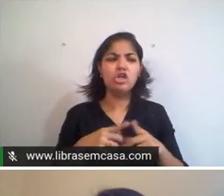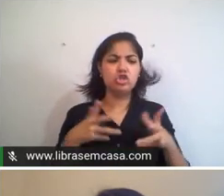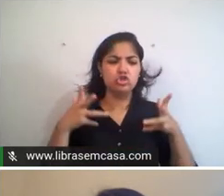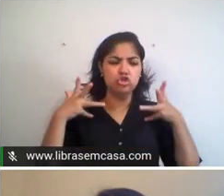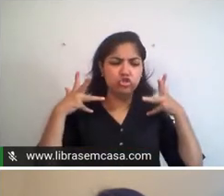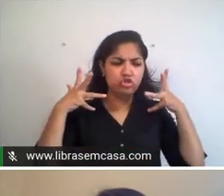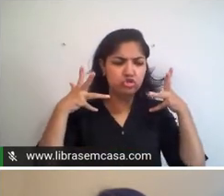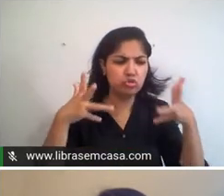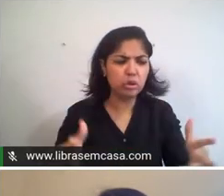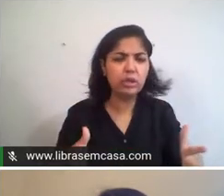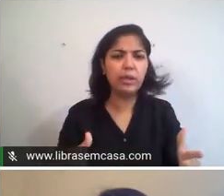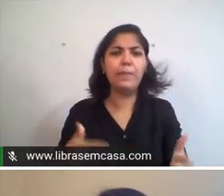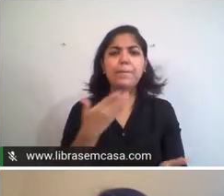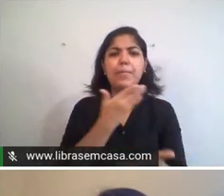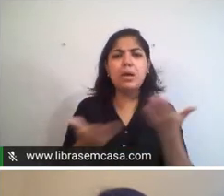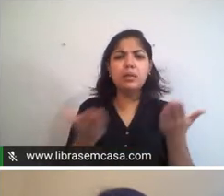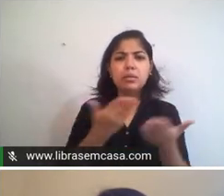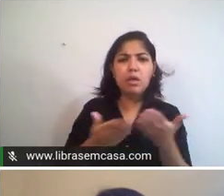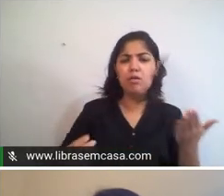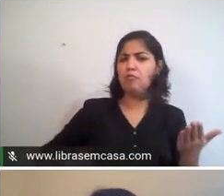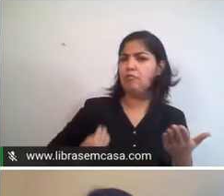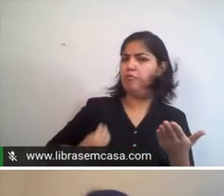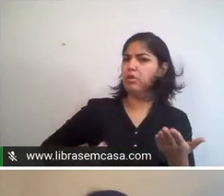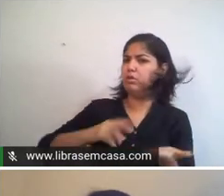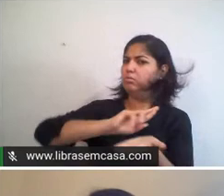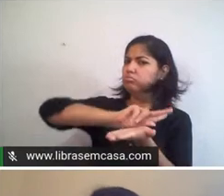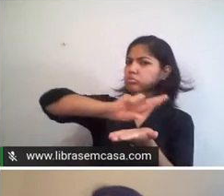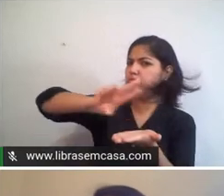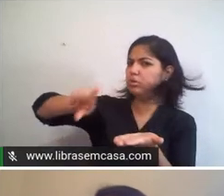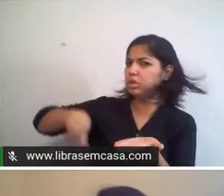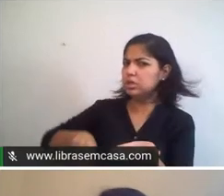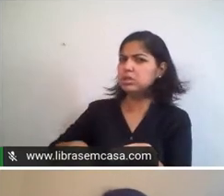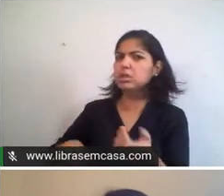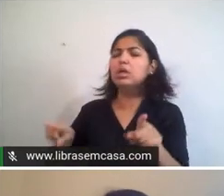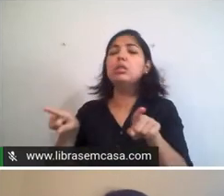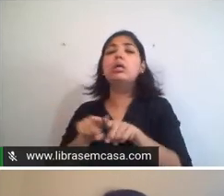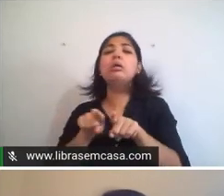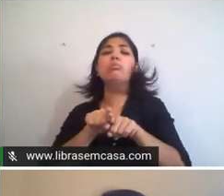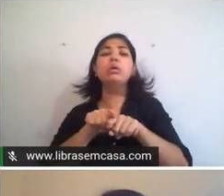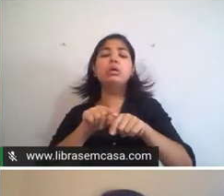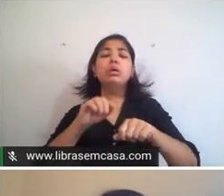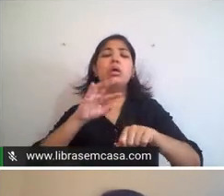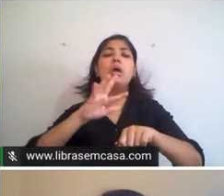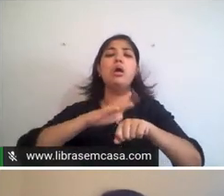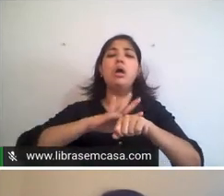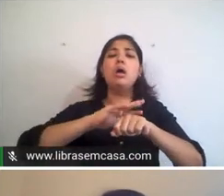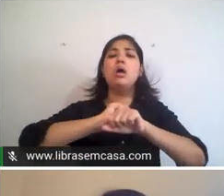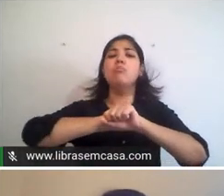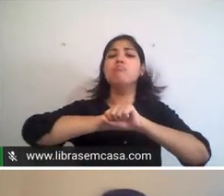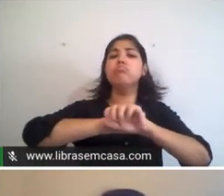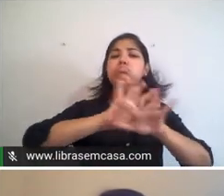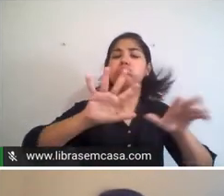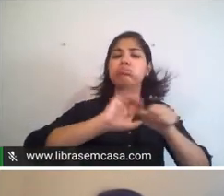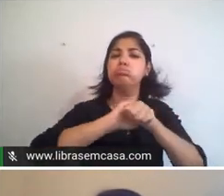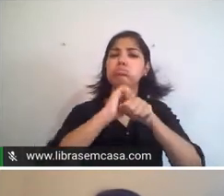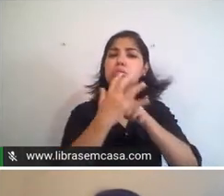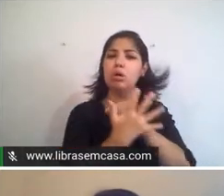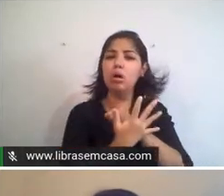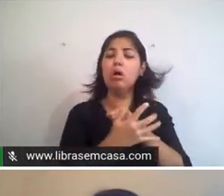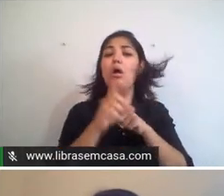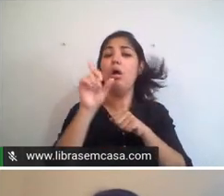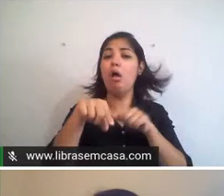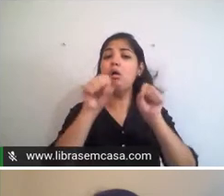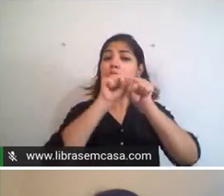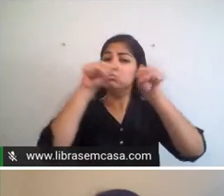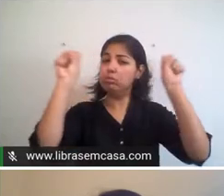de biodiversidade, o que nos trouxe também essa pandemia do Covid-19, foi um sistema econômico, um